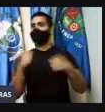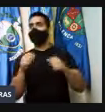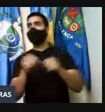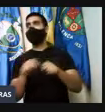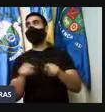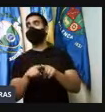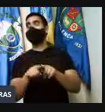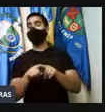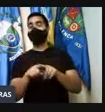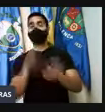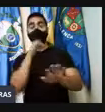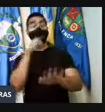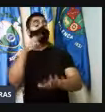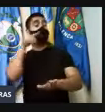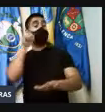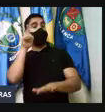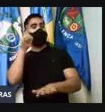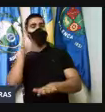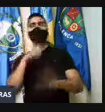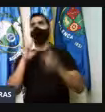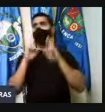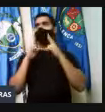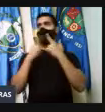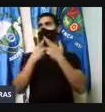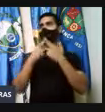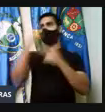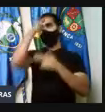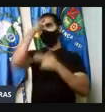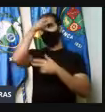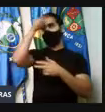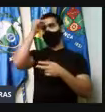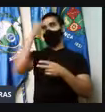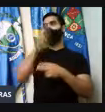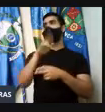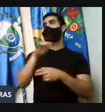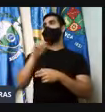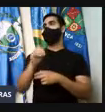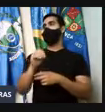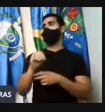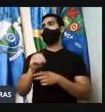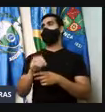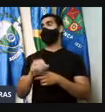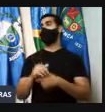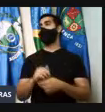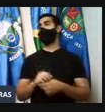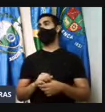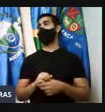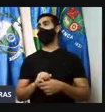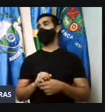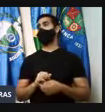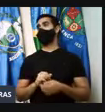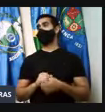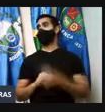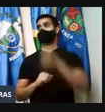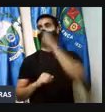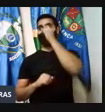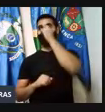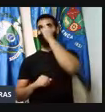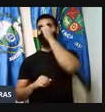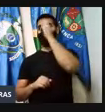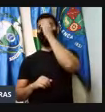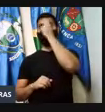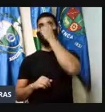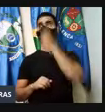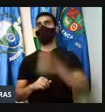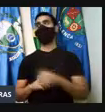Ontem estava se reunido o prefeito do Rio de Janeiro, anteontem fez com o prefeito eleito, que não era para ter